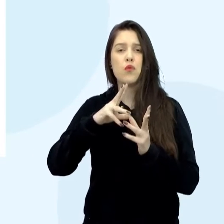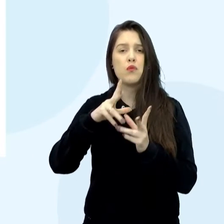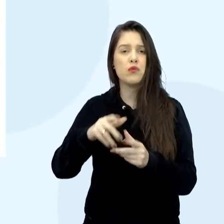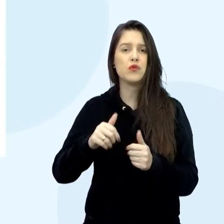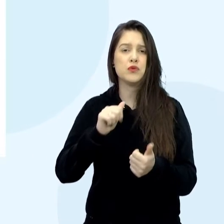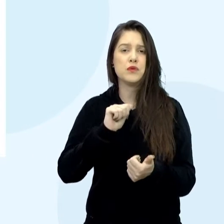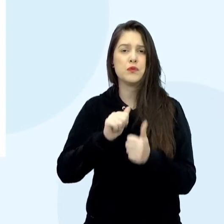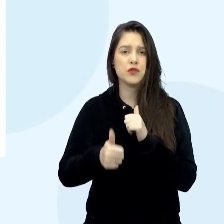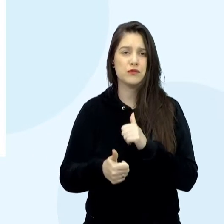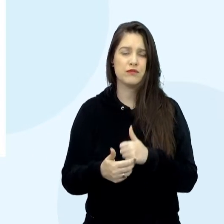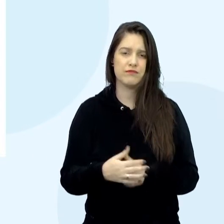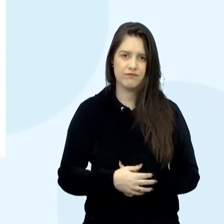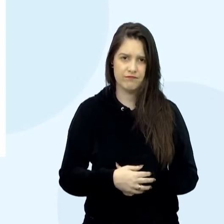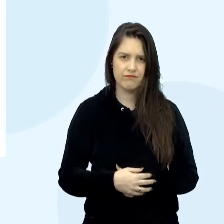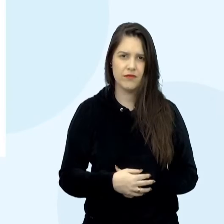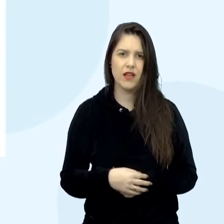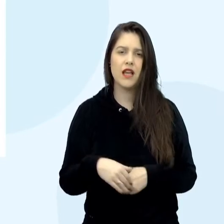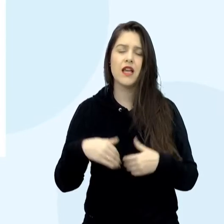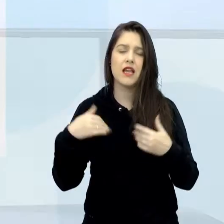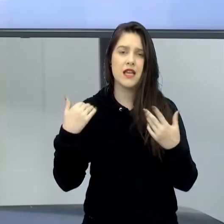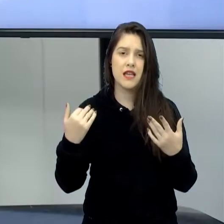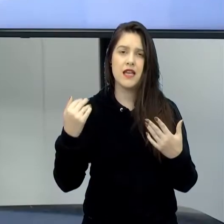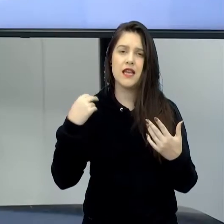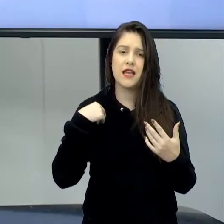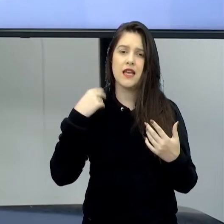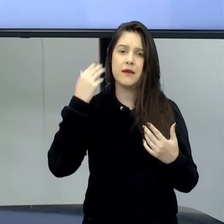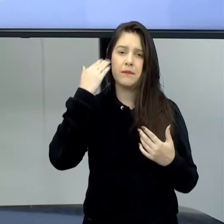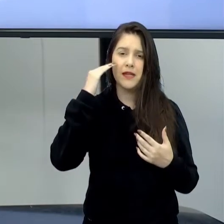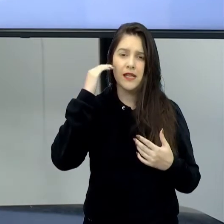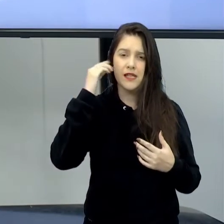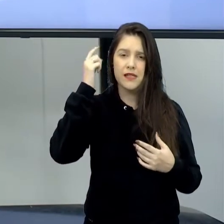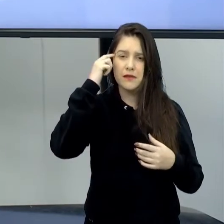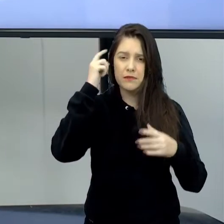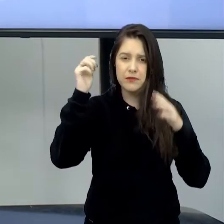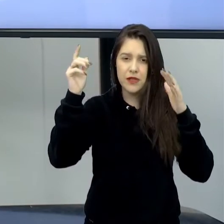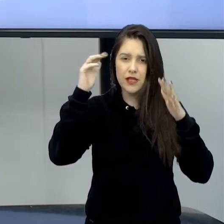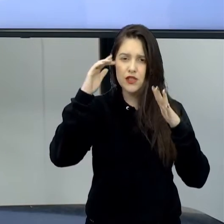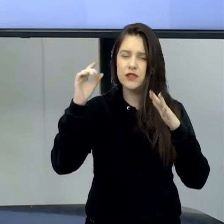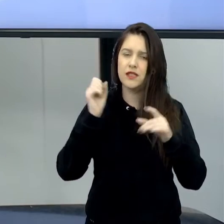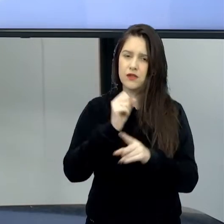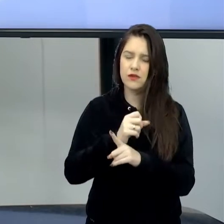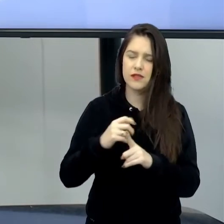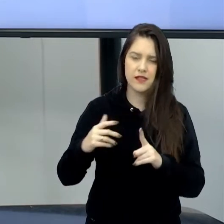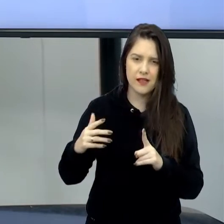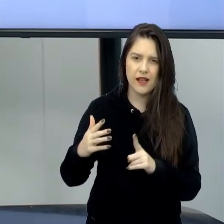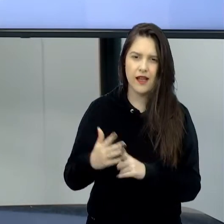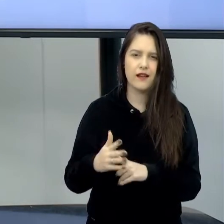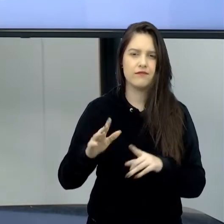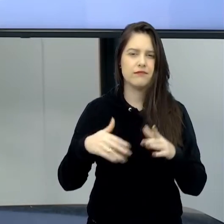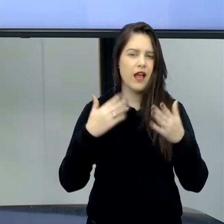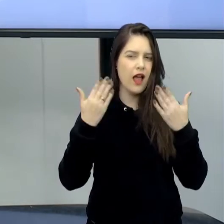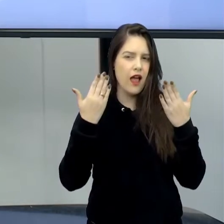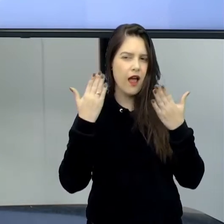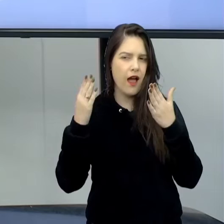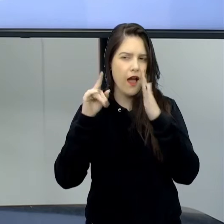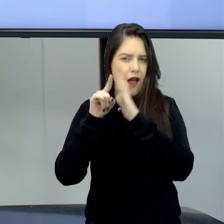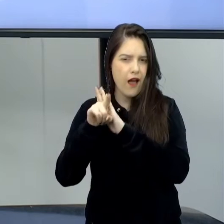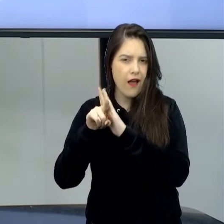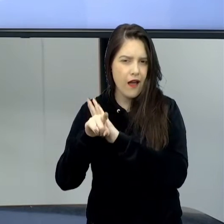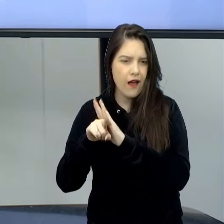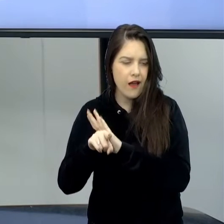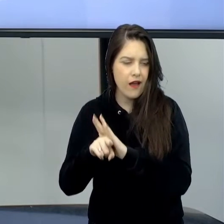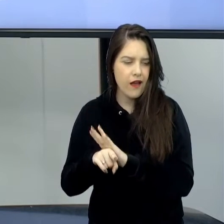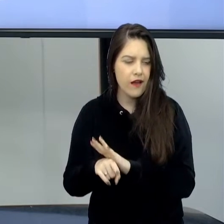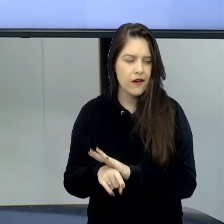mundo esportivo? Então, a gente tem que pensar também na questão da sociedade, aí os relatos, né, que